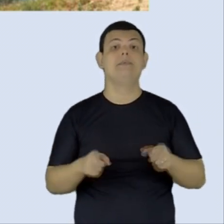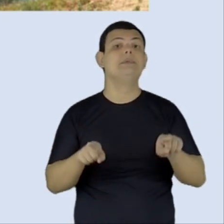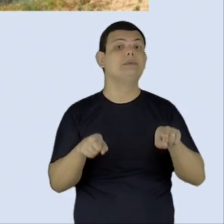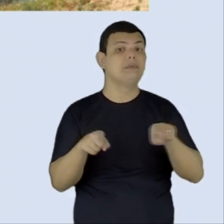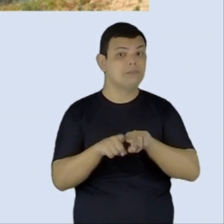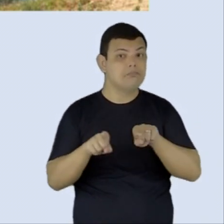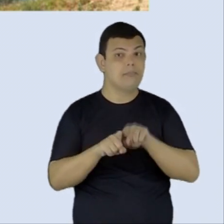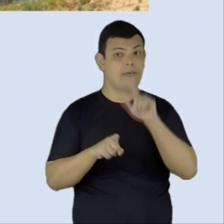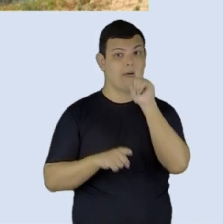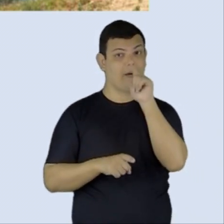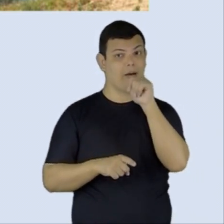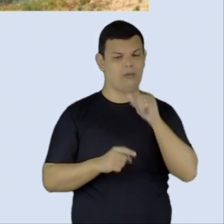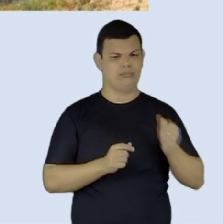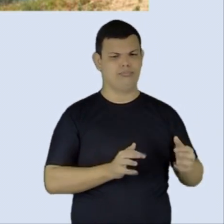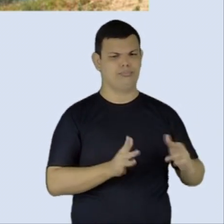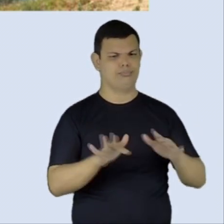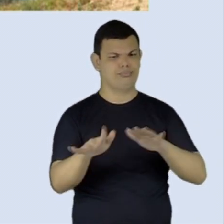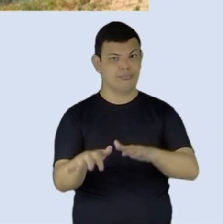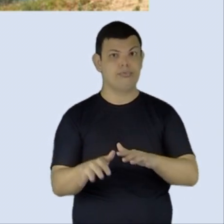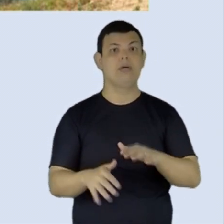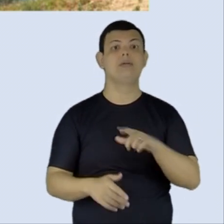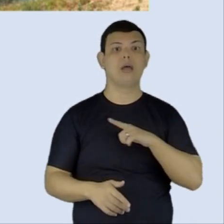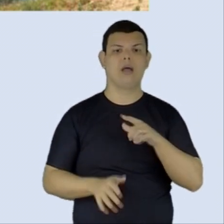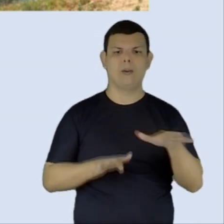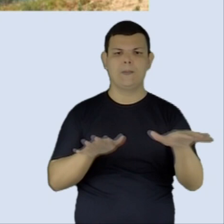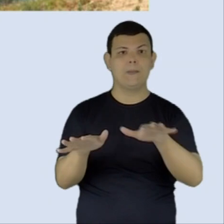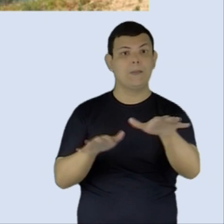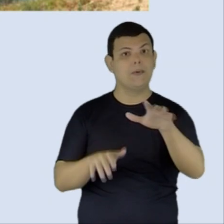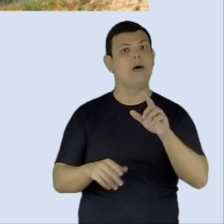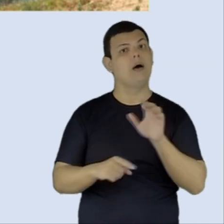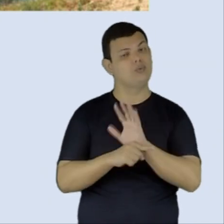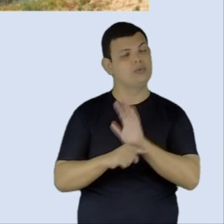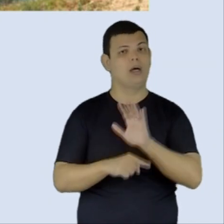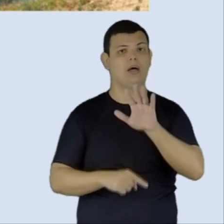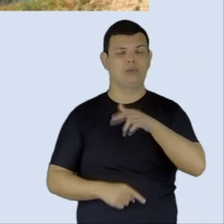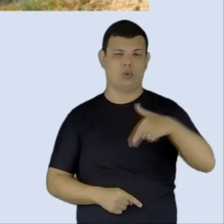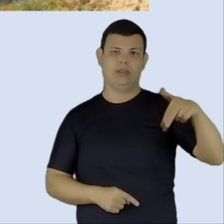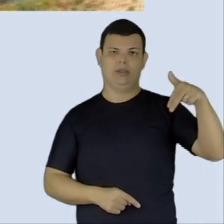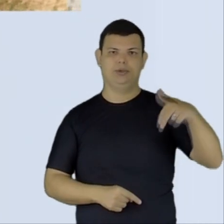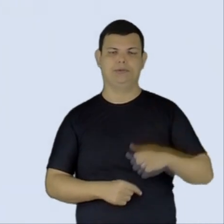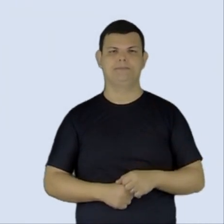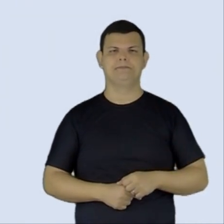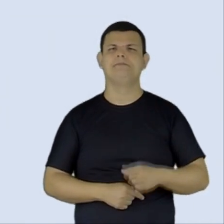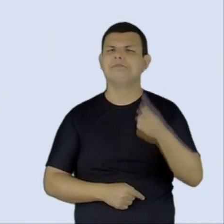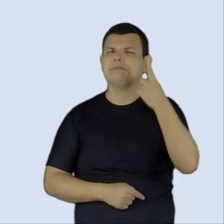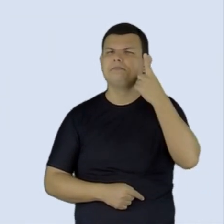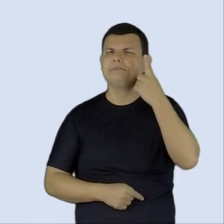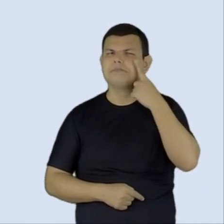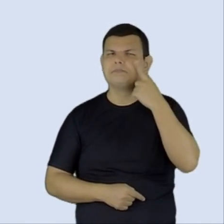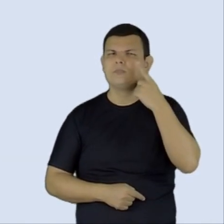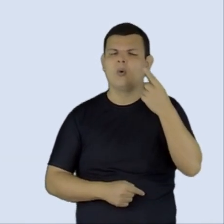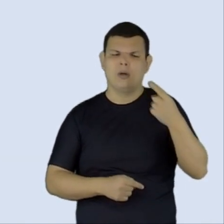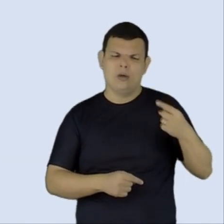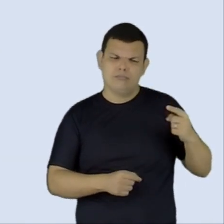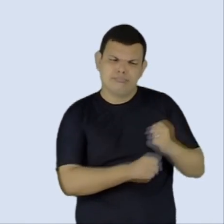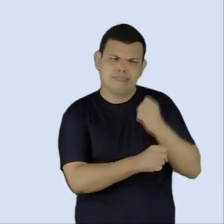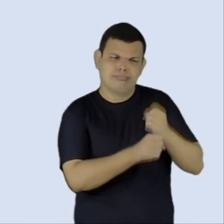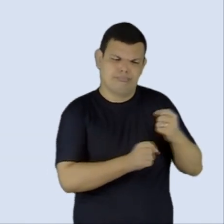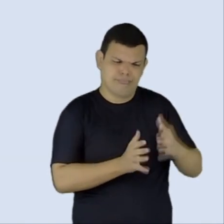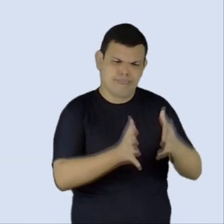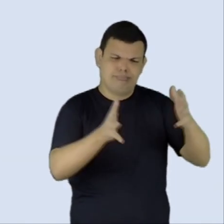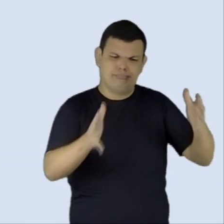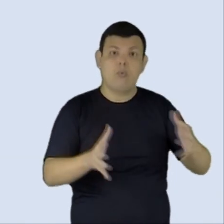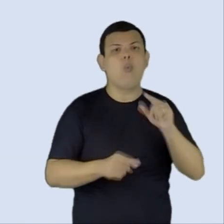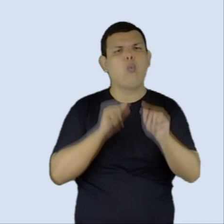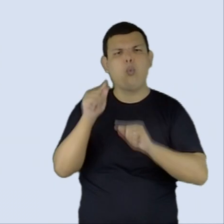água vai ser levada até os rios temporários da região Nordeste. Então vamos ver um pouco mais sobre o que é a transposição do Rio